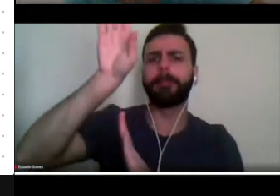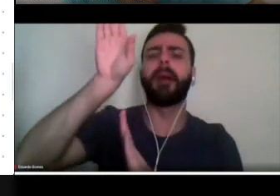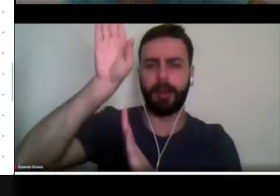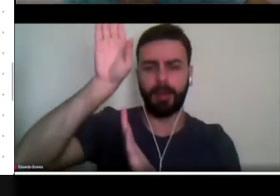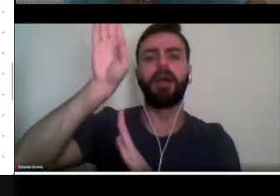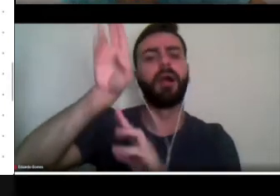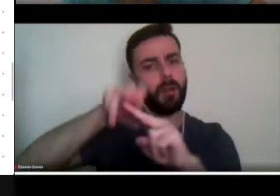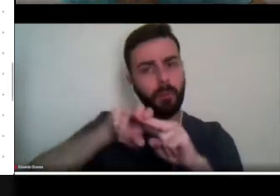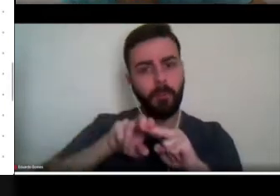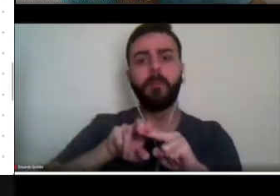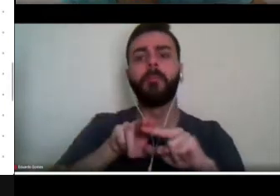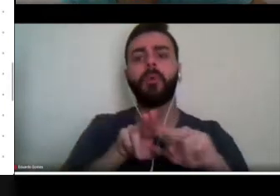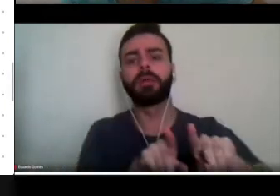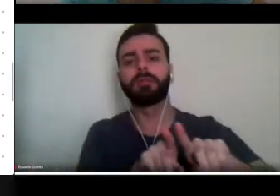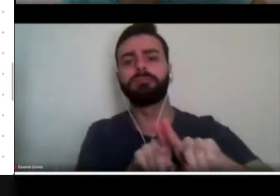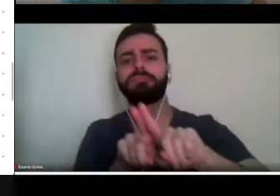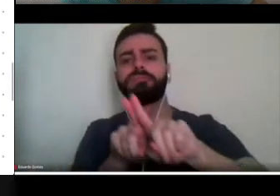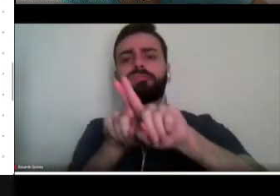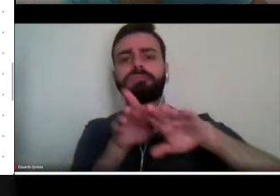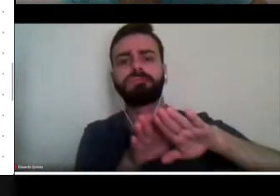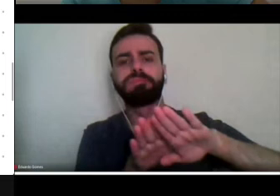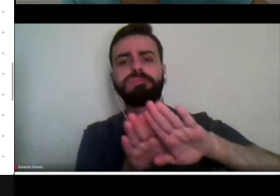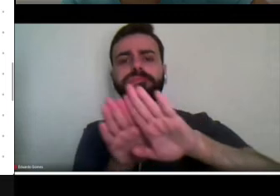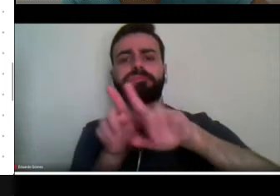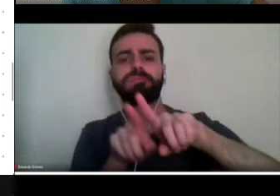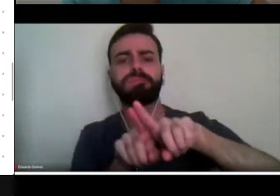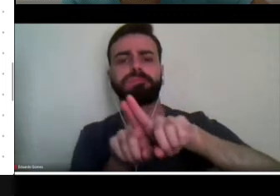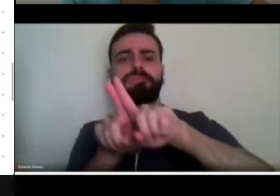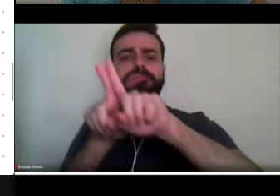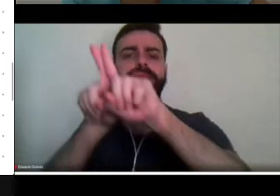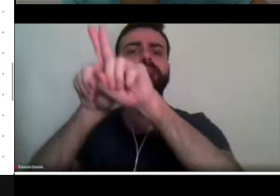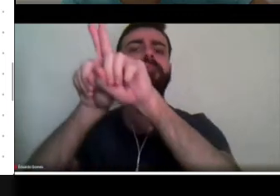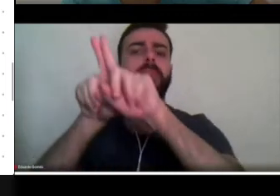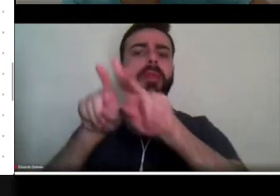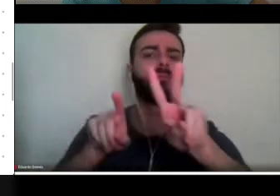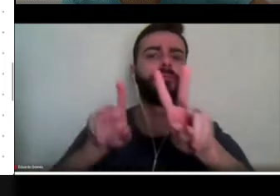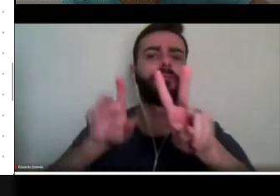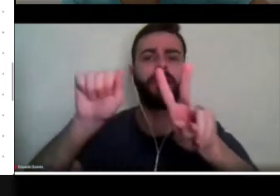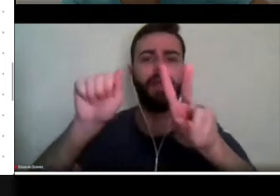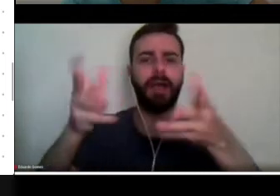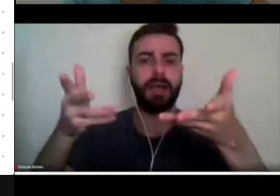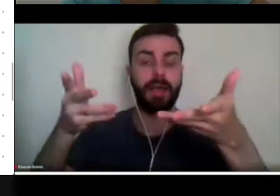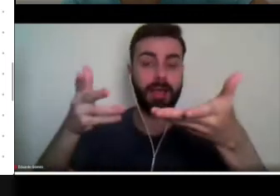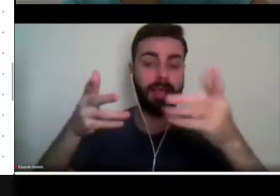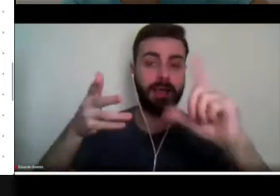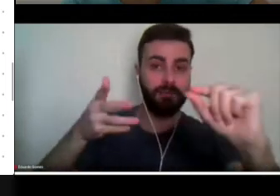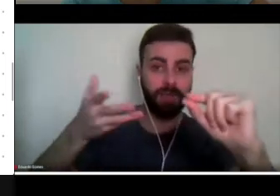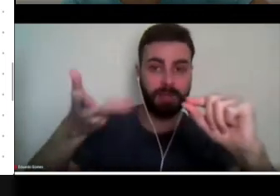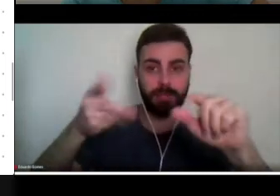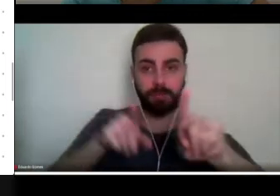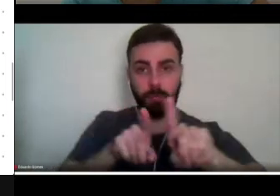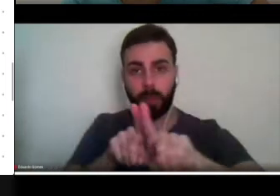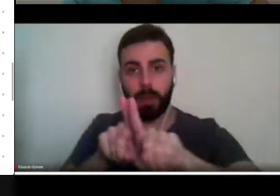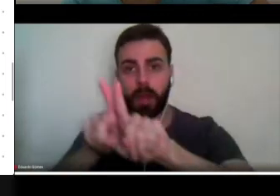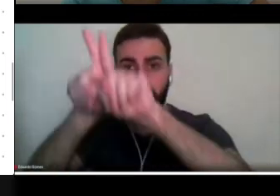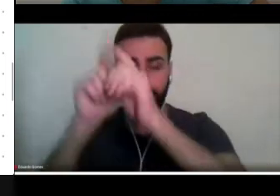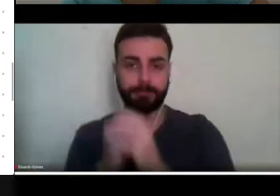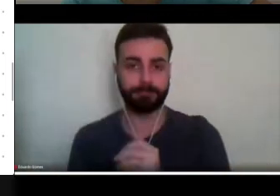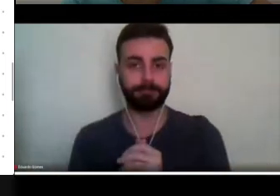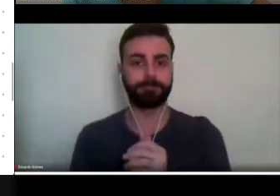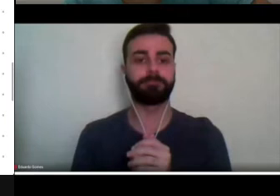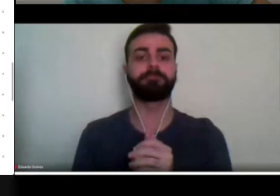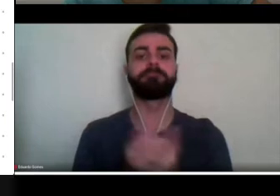Né? E no caso de B, eu tenho uma posição XB, né, maior que 0 e